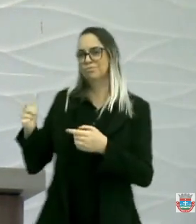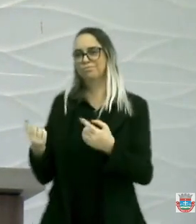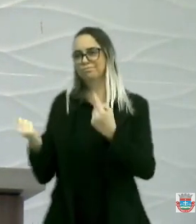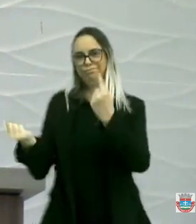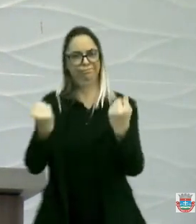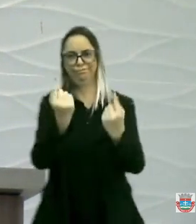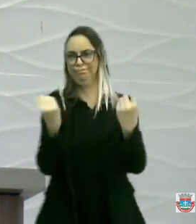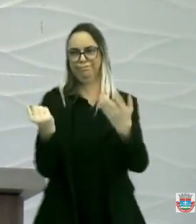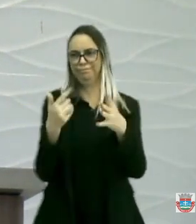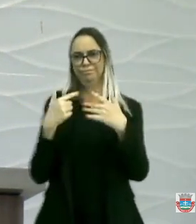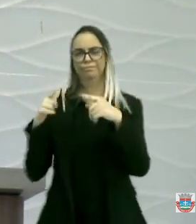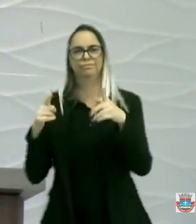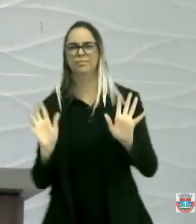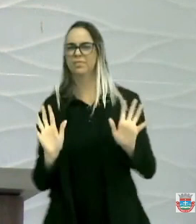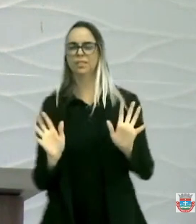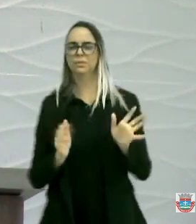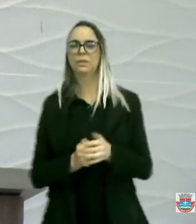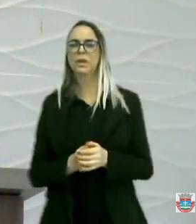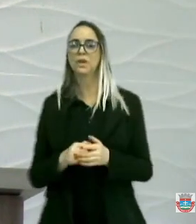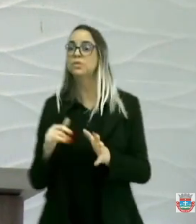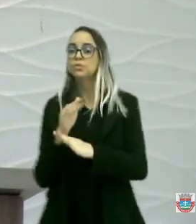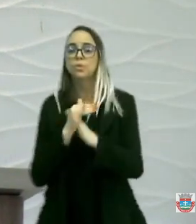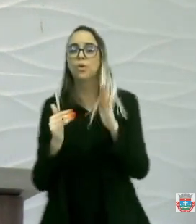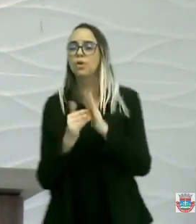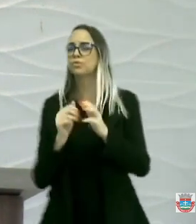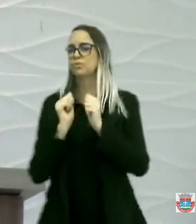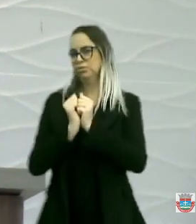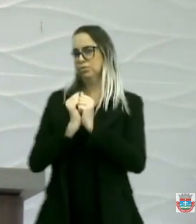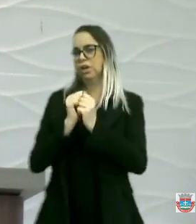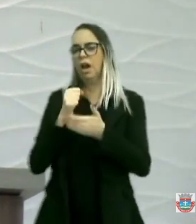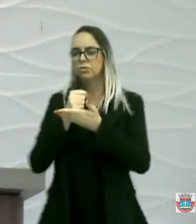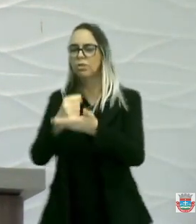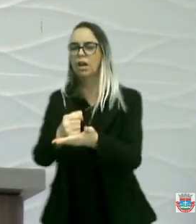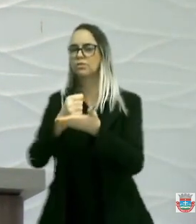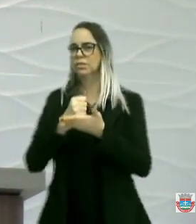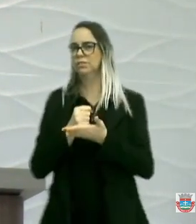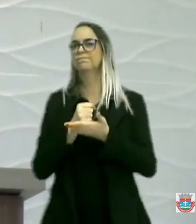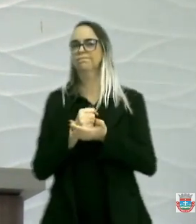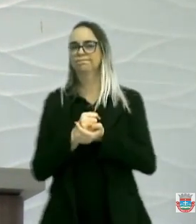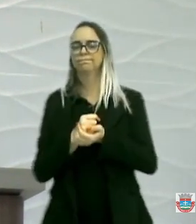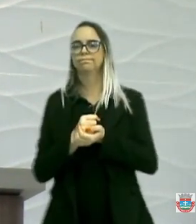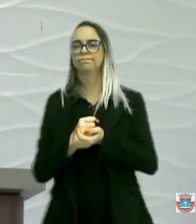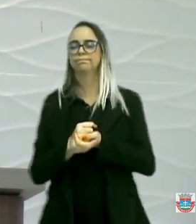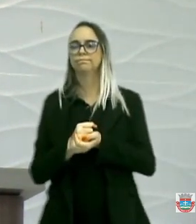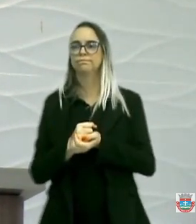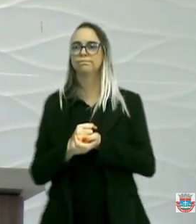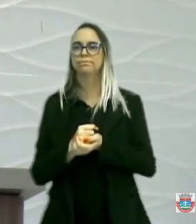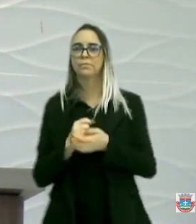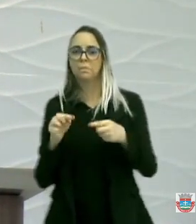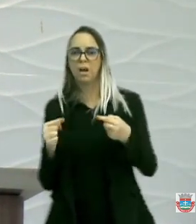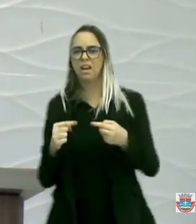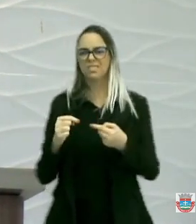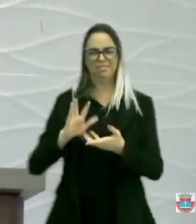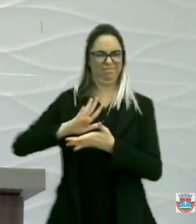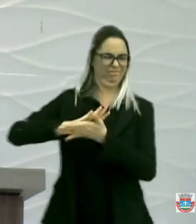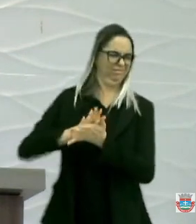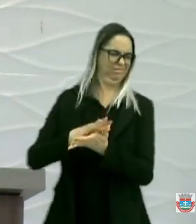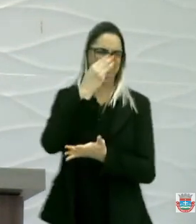sua campanha dessa forma, que assim todo mundo chega junto e todo mundo se ajuda. Mas não querendo pisar nem fulano nem